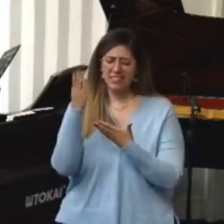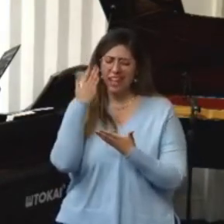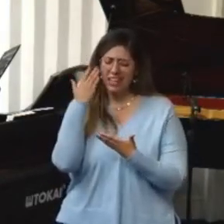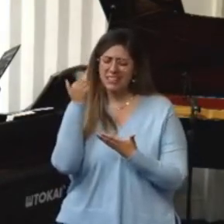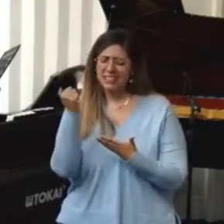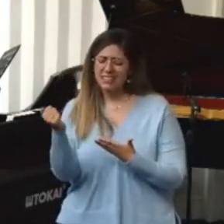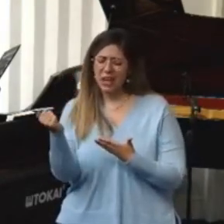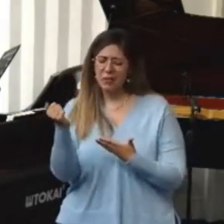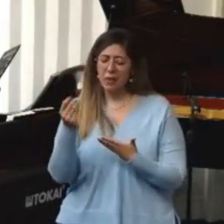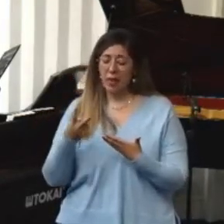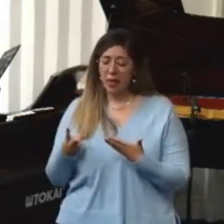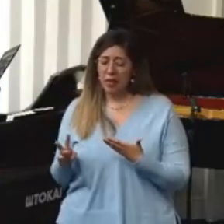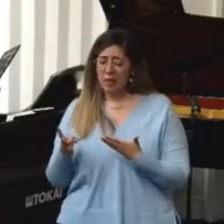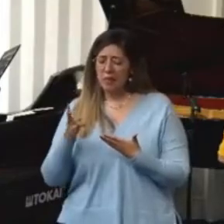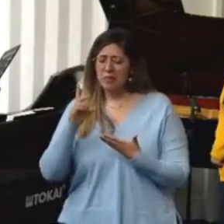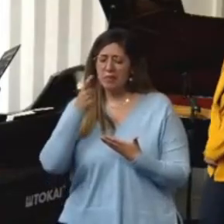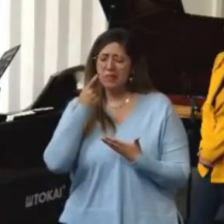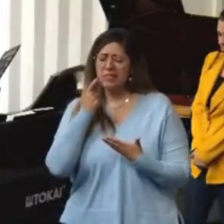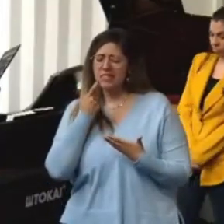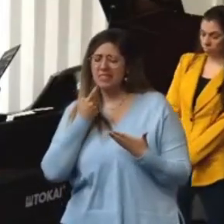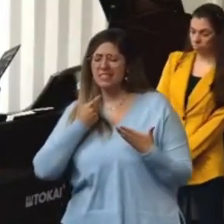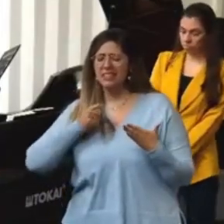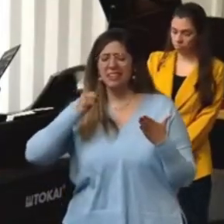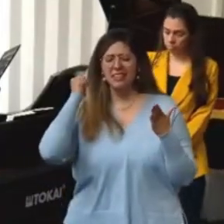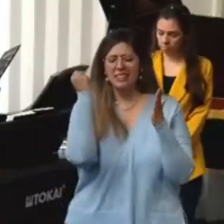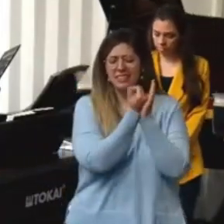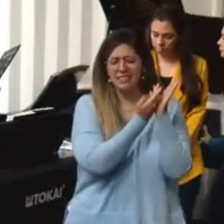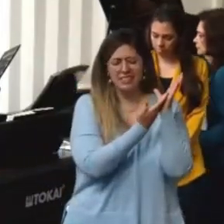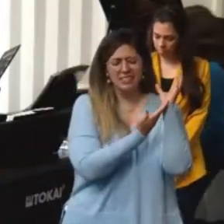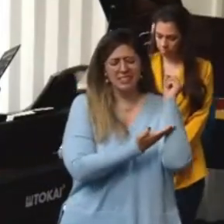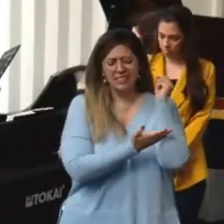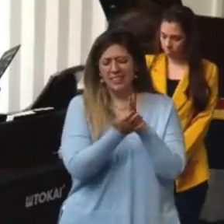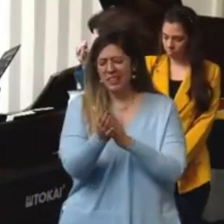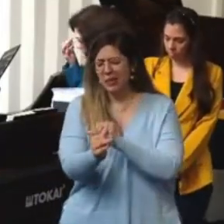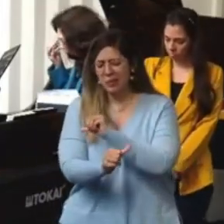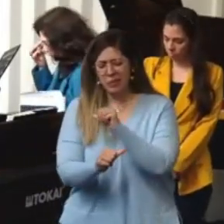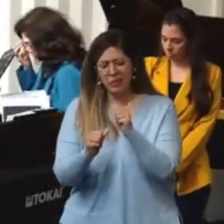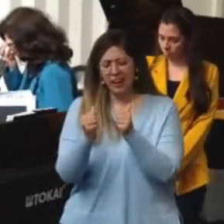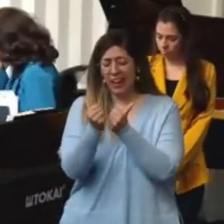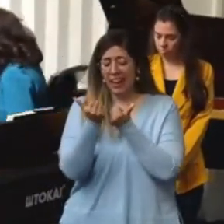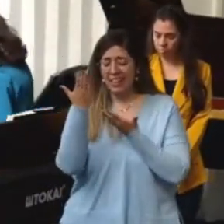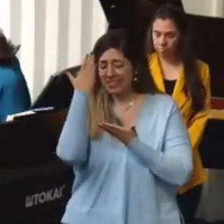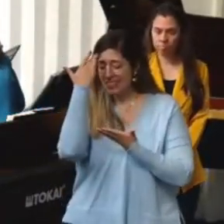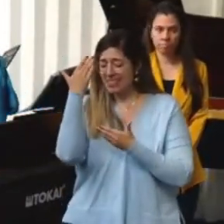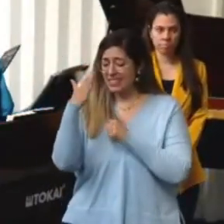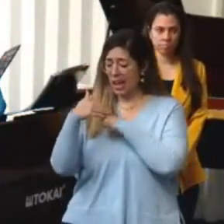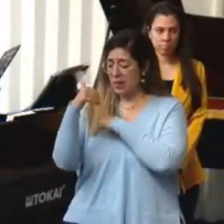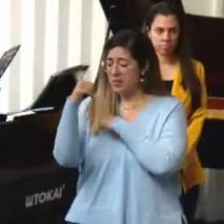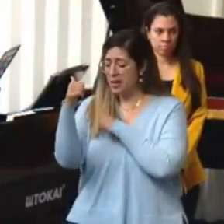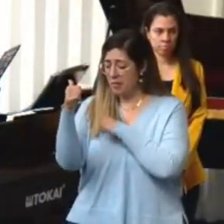que é o valor do sangue de Cristo na cruz. Eu e você sabemos o que é sermos